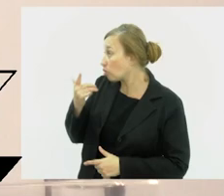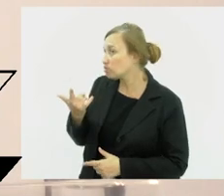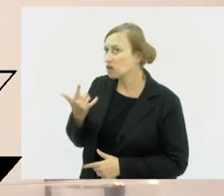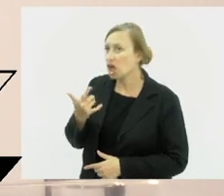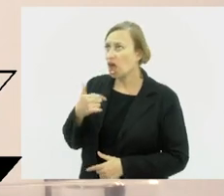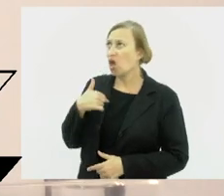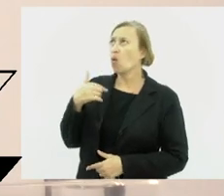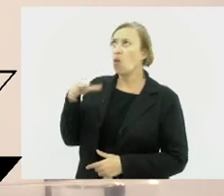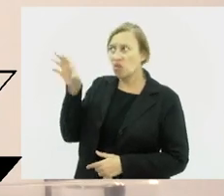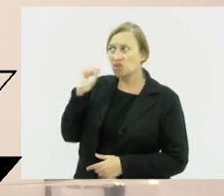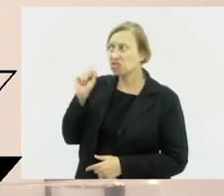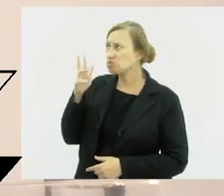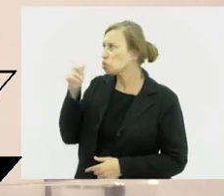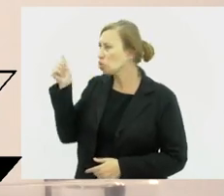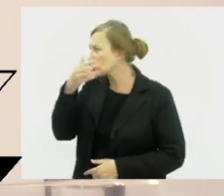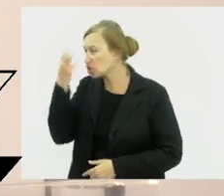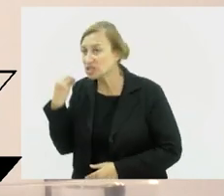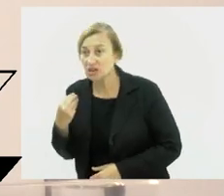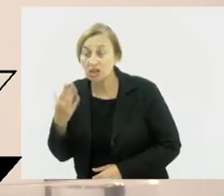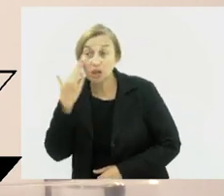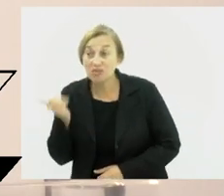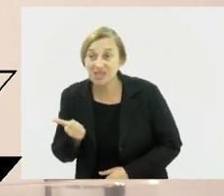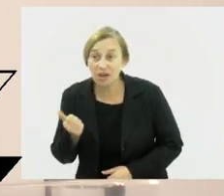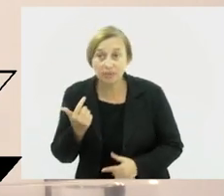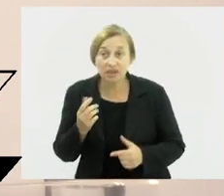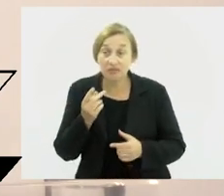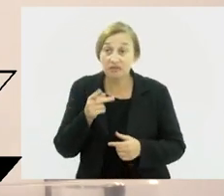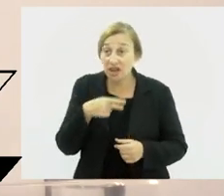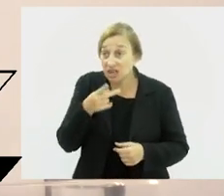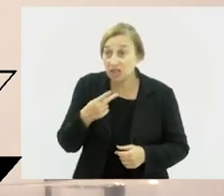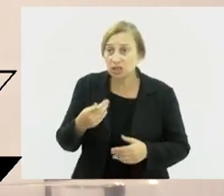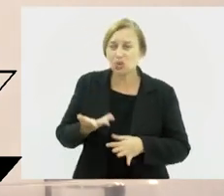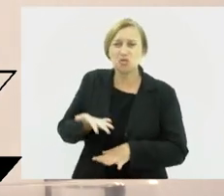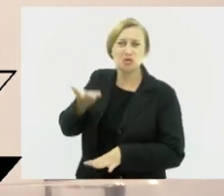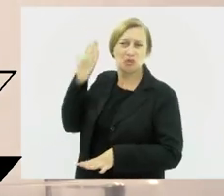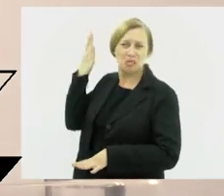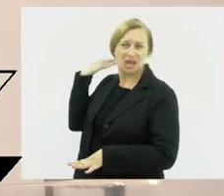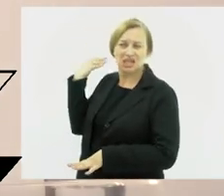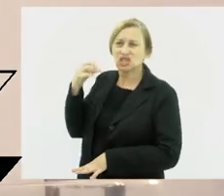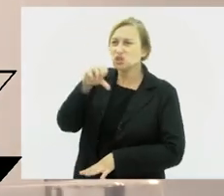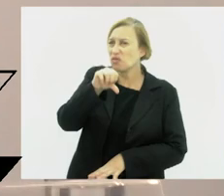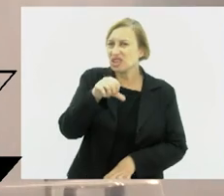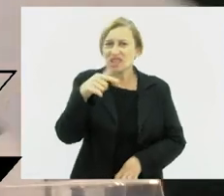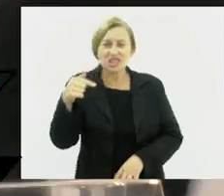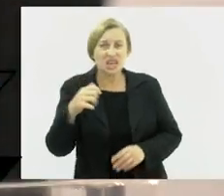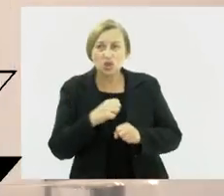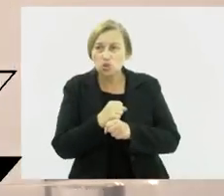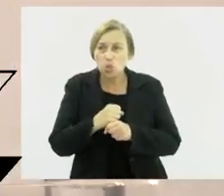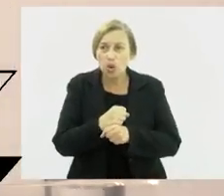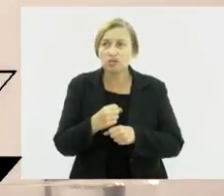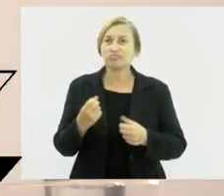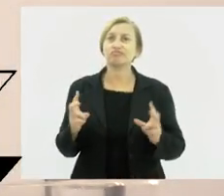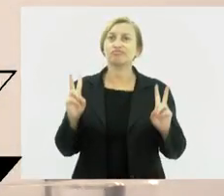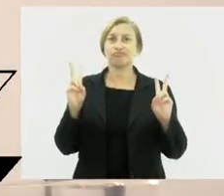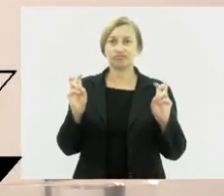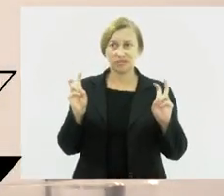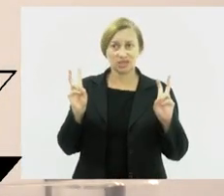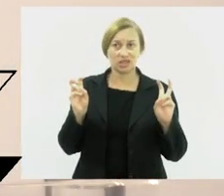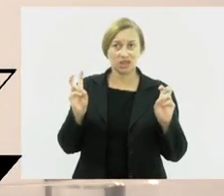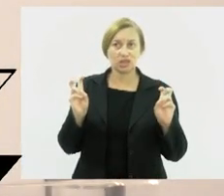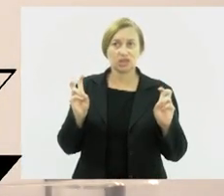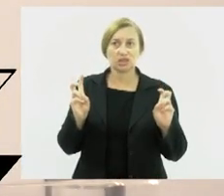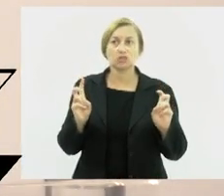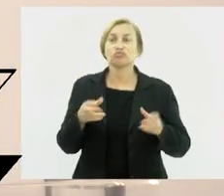isso. Porque não sabem do que ele está falando. Então, isso lá atrás, em 97, nessa questão